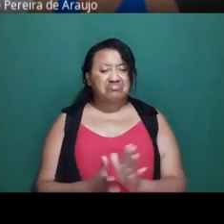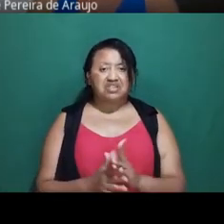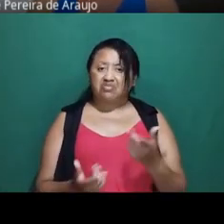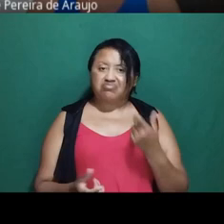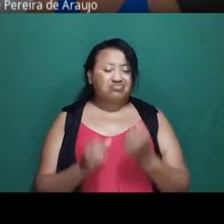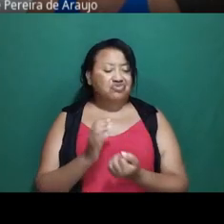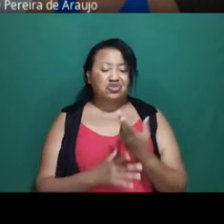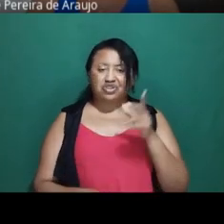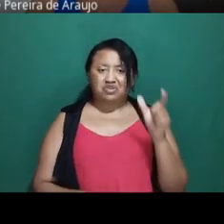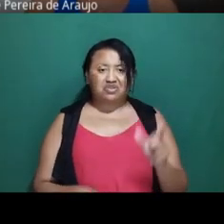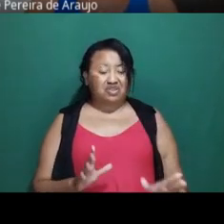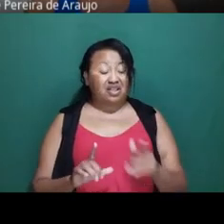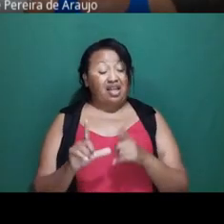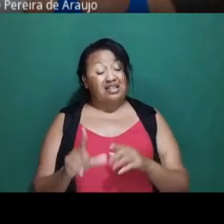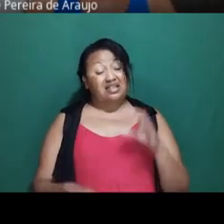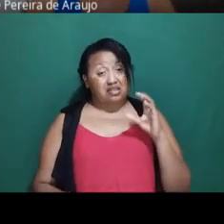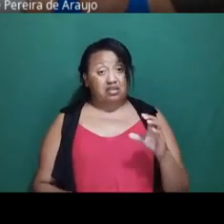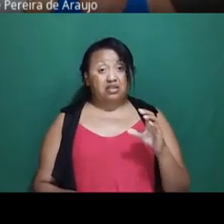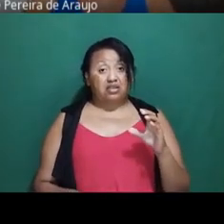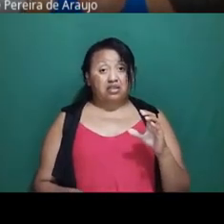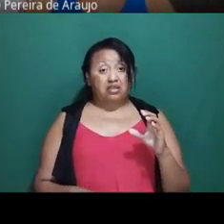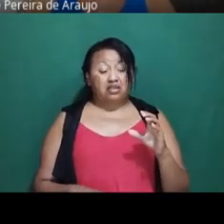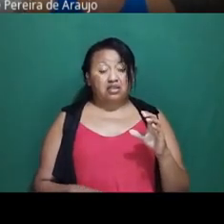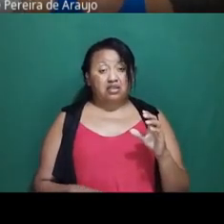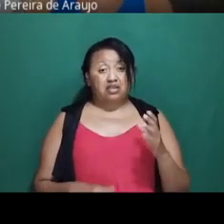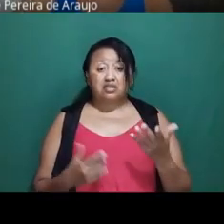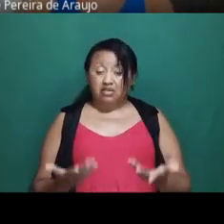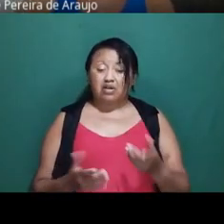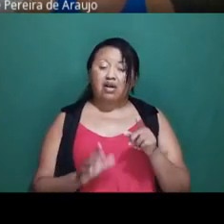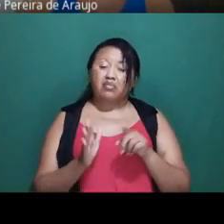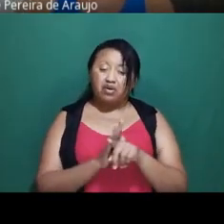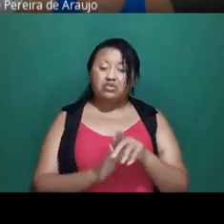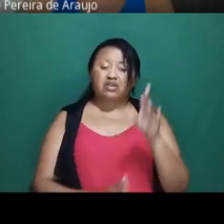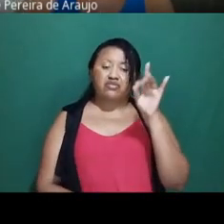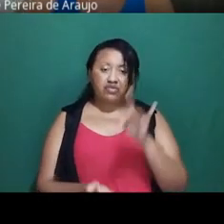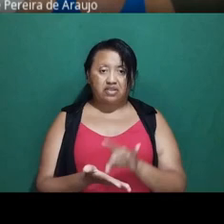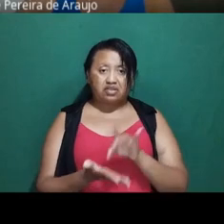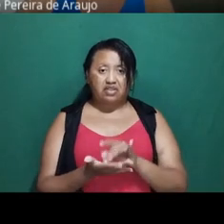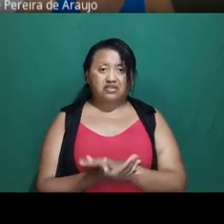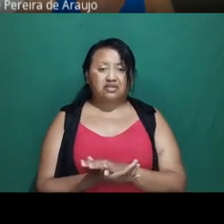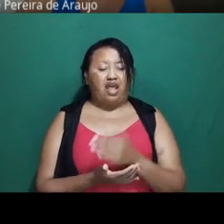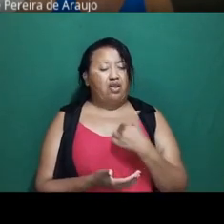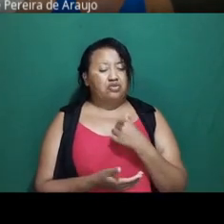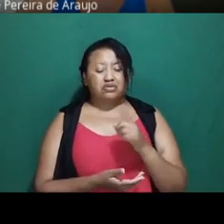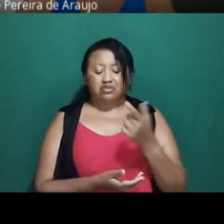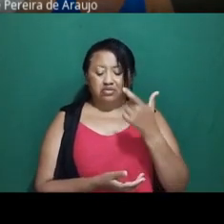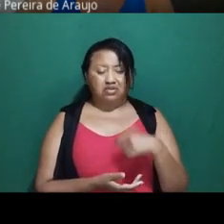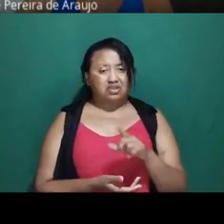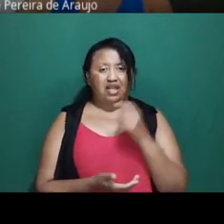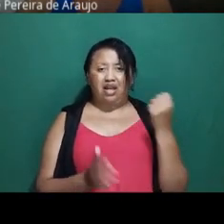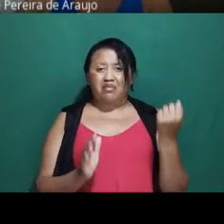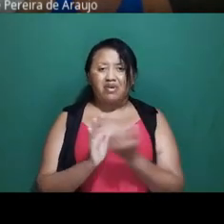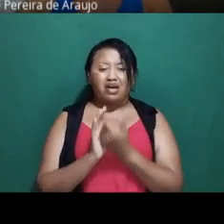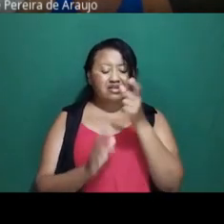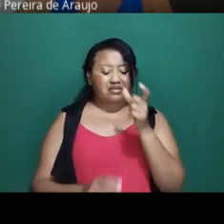pessoa não aparece então a letra c não é seria a questão verdadeira não serei Não é com